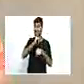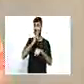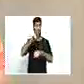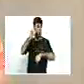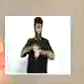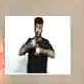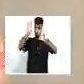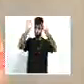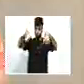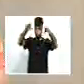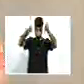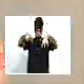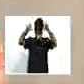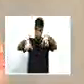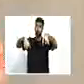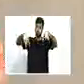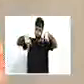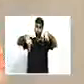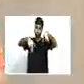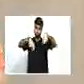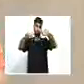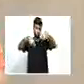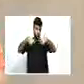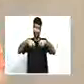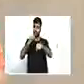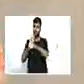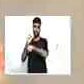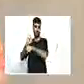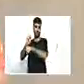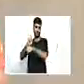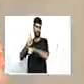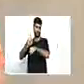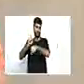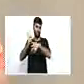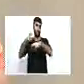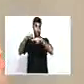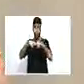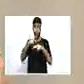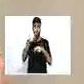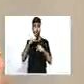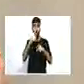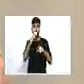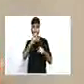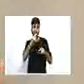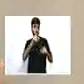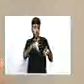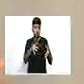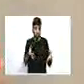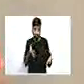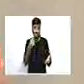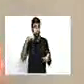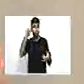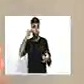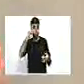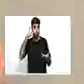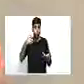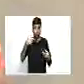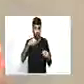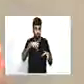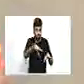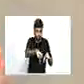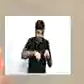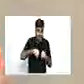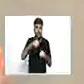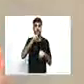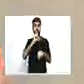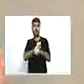d'água ele sai à rua para pegar o lixo não espera não ele porque o o lixo ele é muito dinâmico todo dia ele tem que recolher se ele